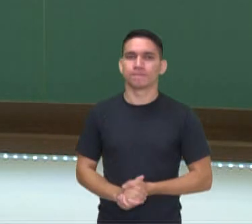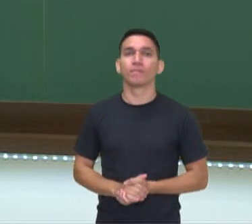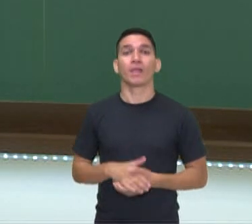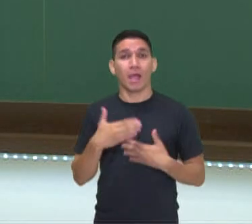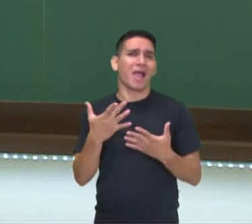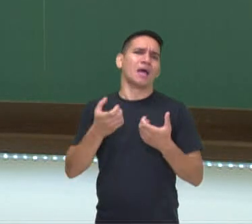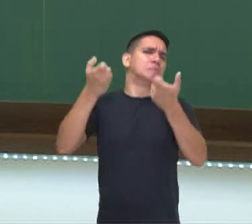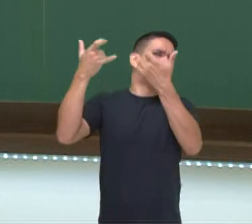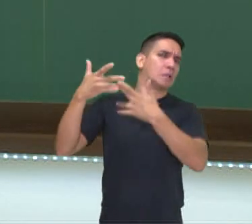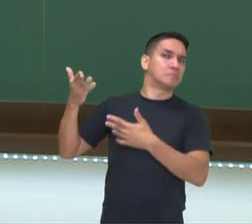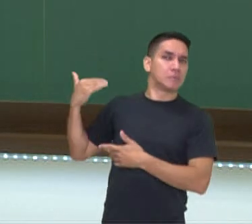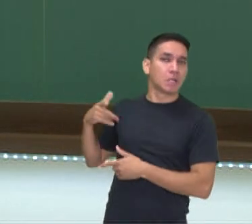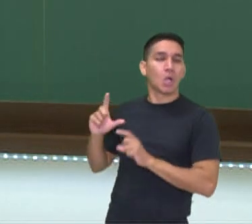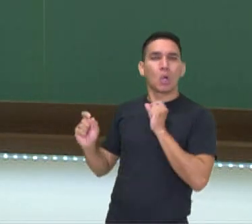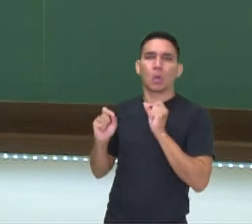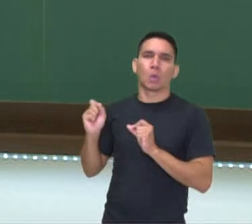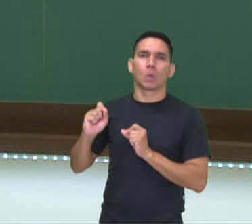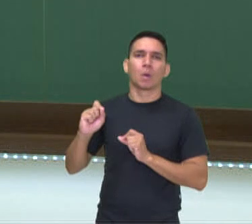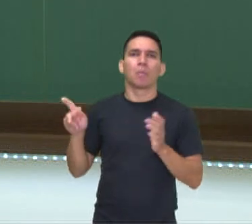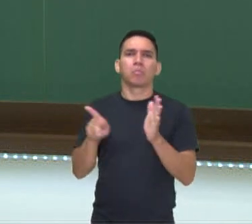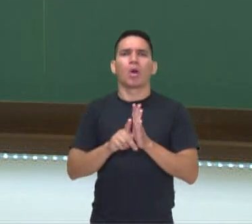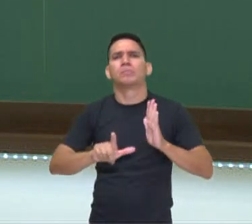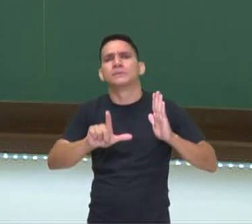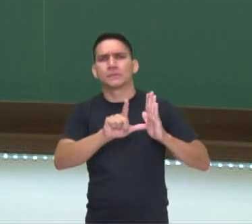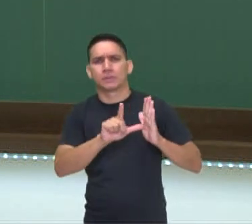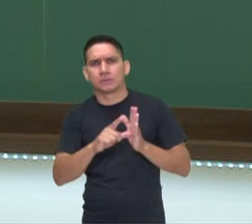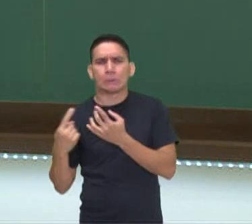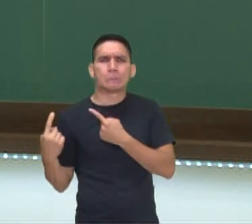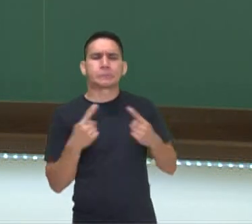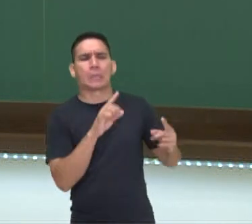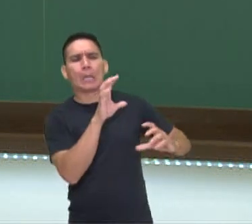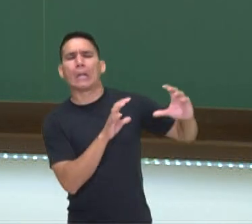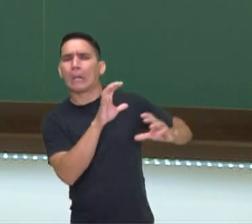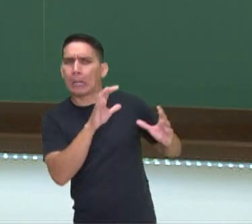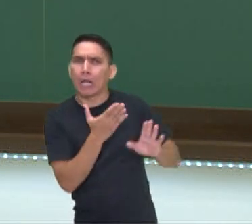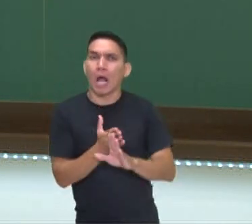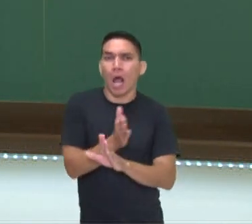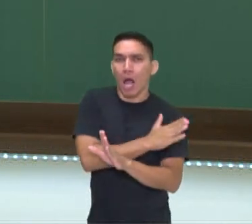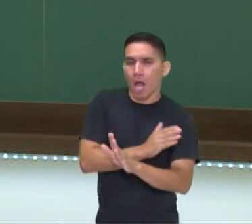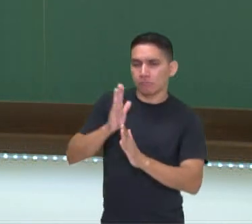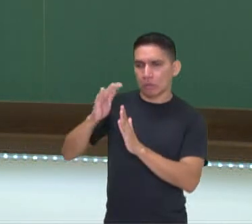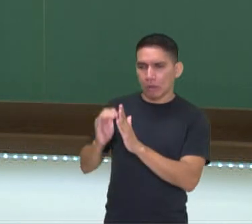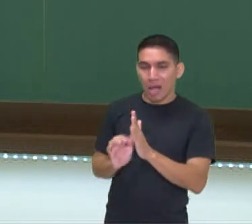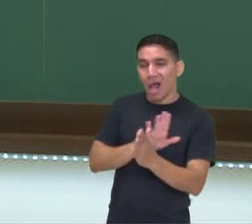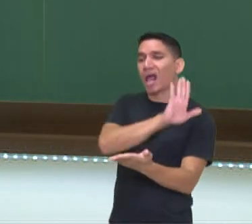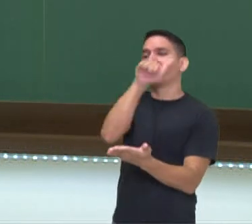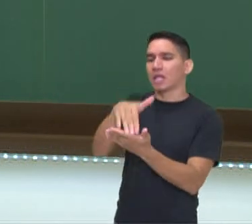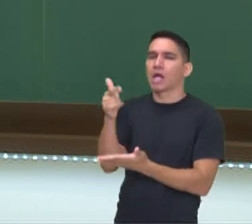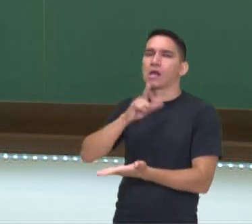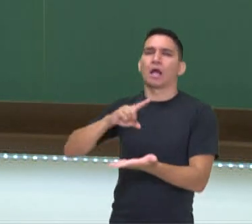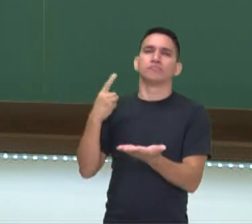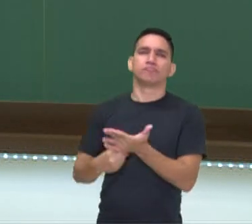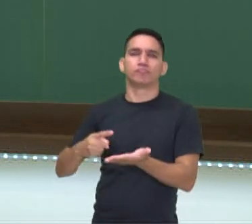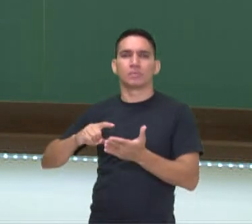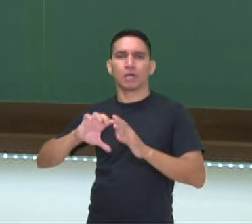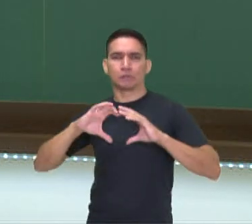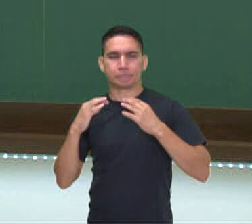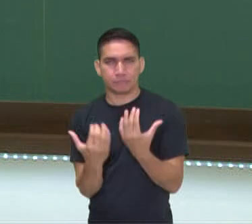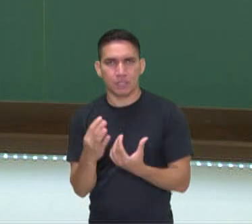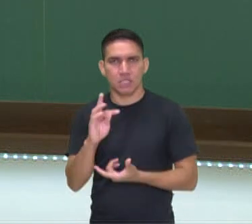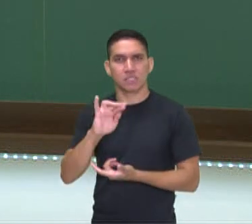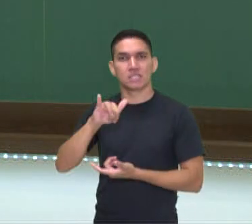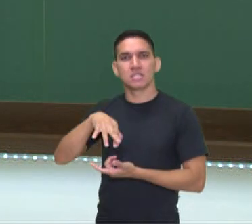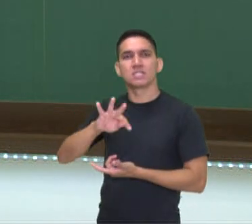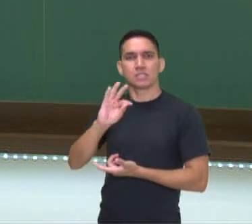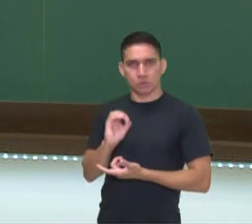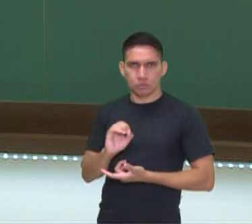É aquilo que a gente falou lá do Martinho Lutero, aquele conflito que antecedeu o Barroco até chegar no Concílio de Trinto, né?